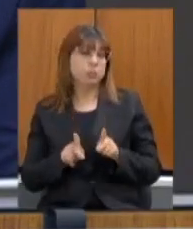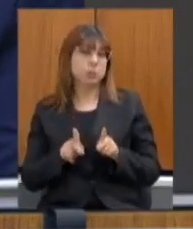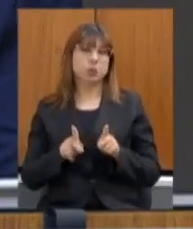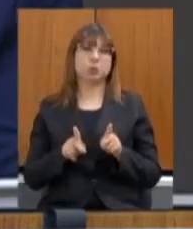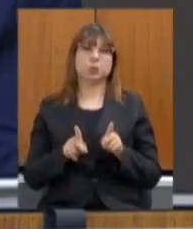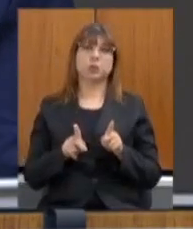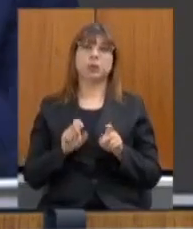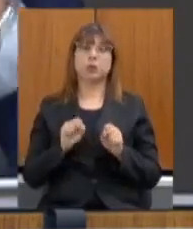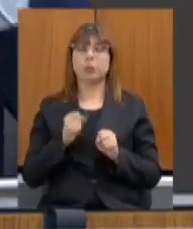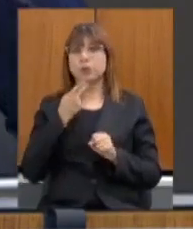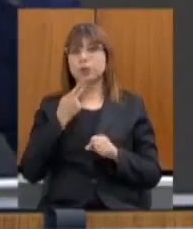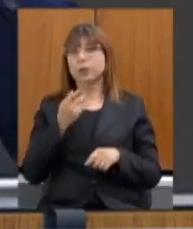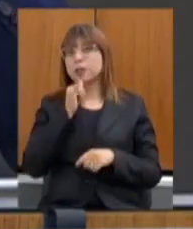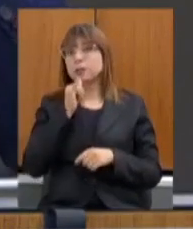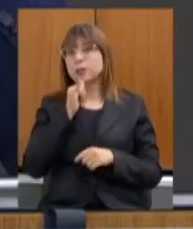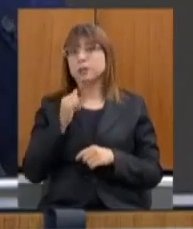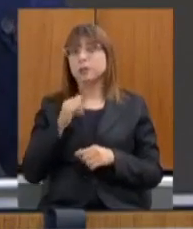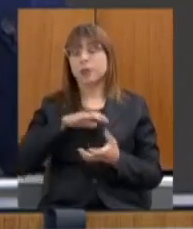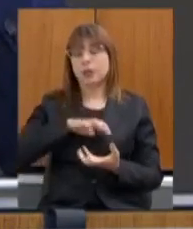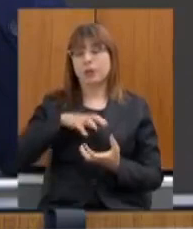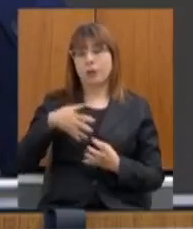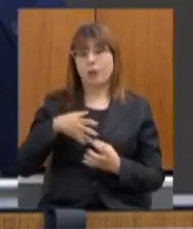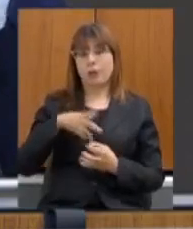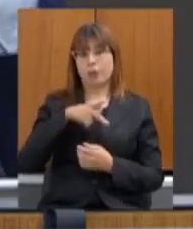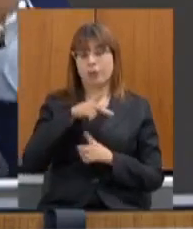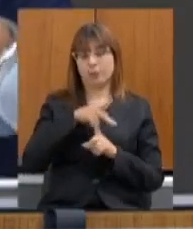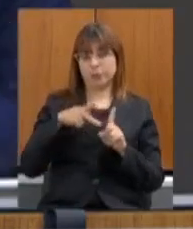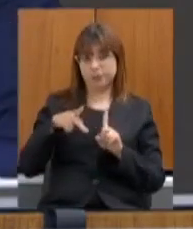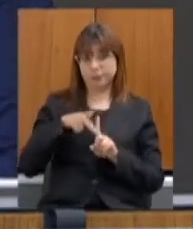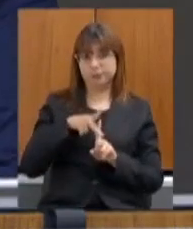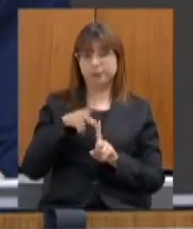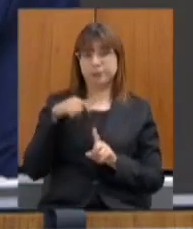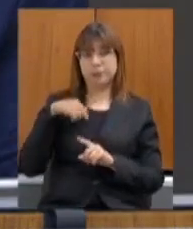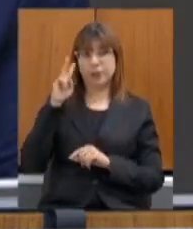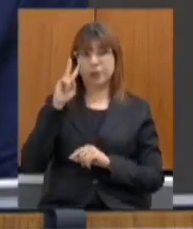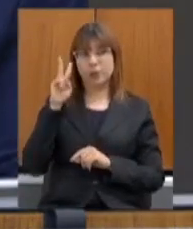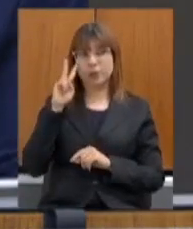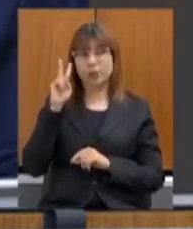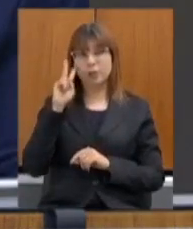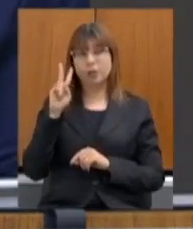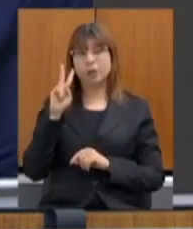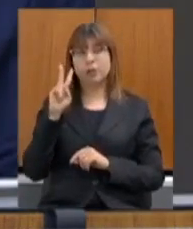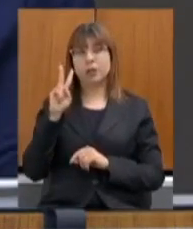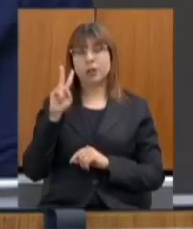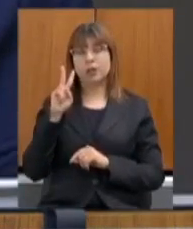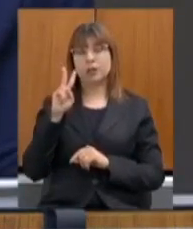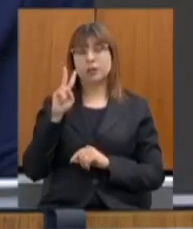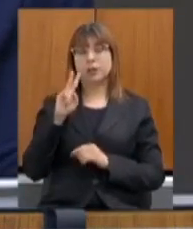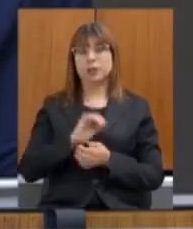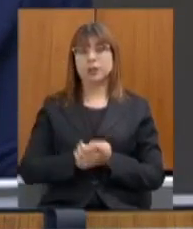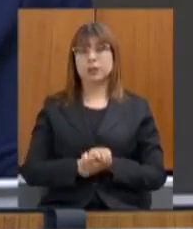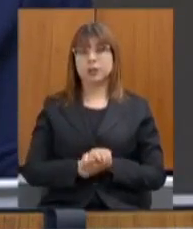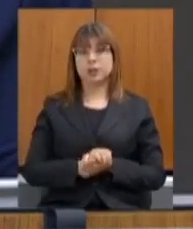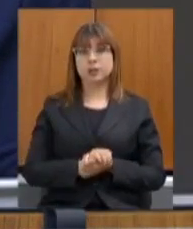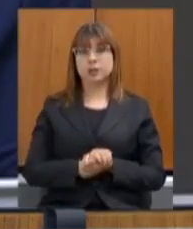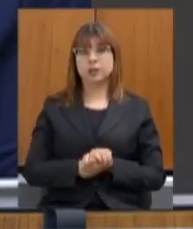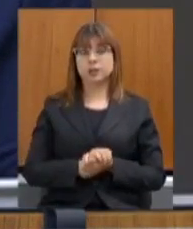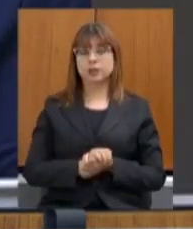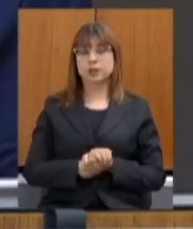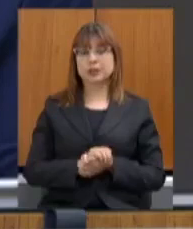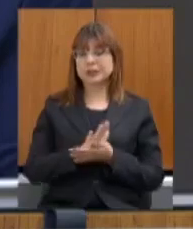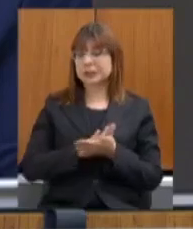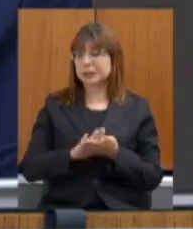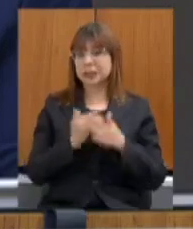Posso citar aqui um outro exemplo, a própria reforma da Previdência, me lembro bem à época, não teve uma instituição,